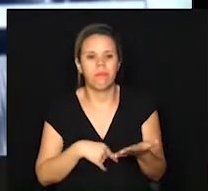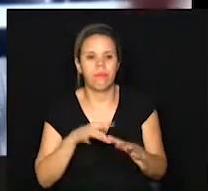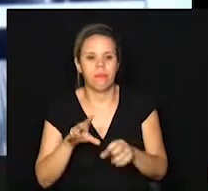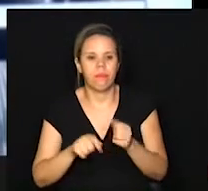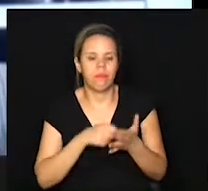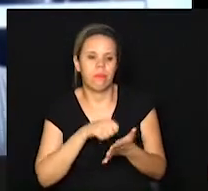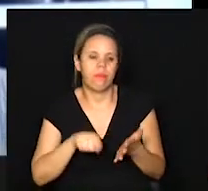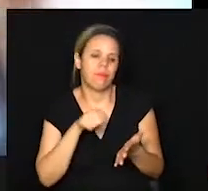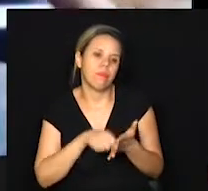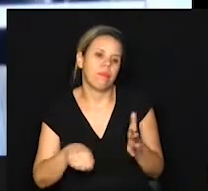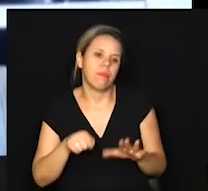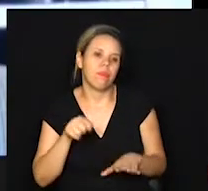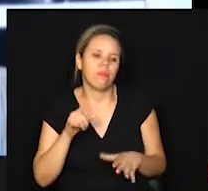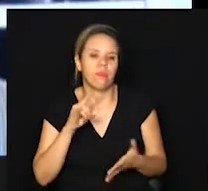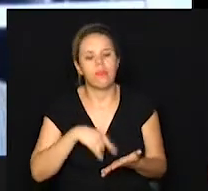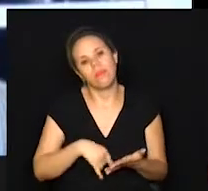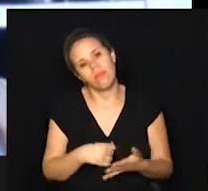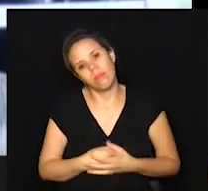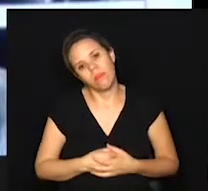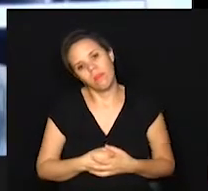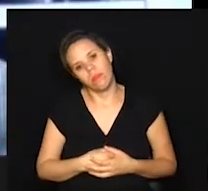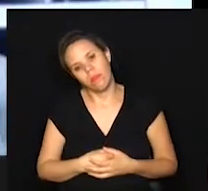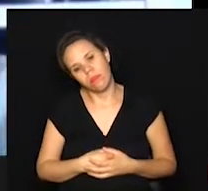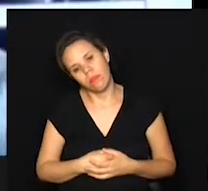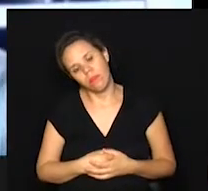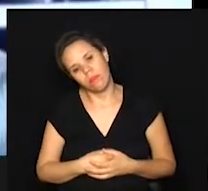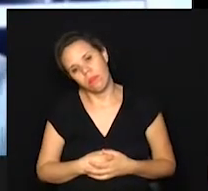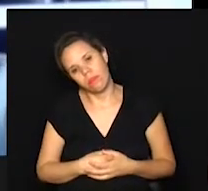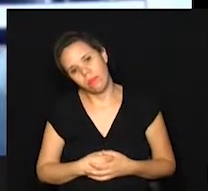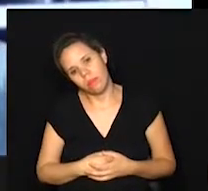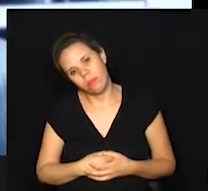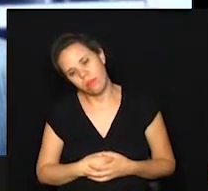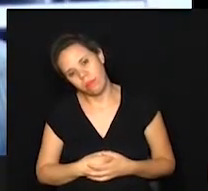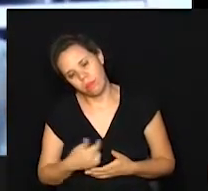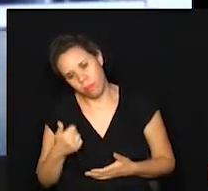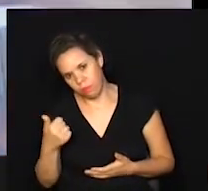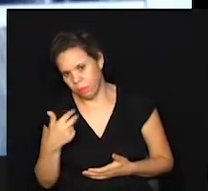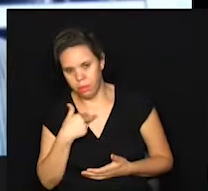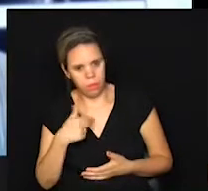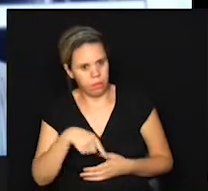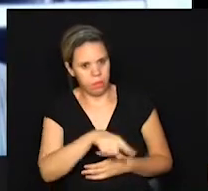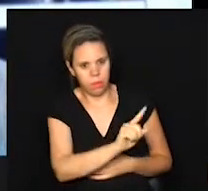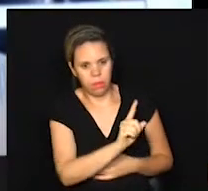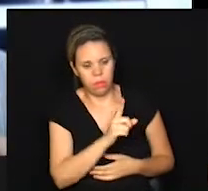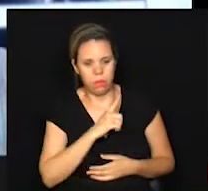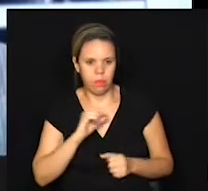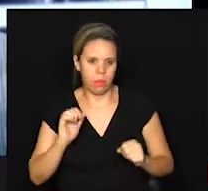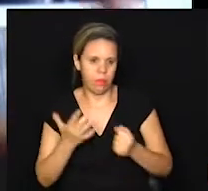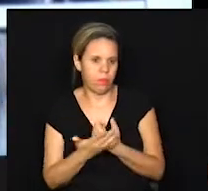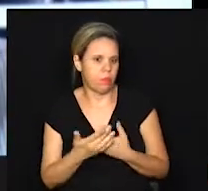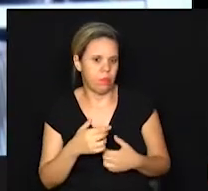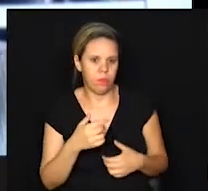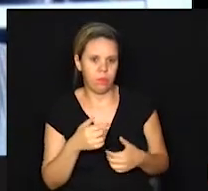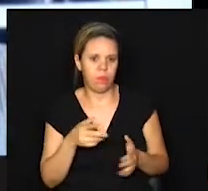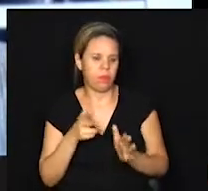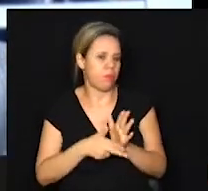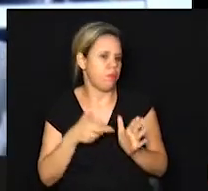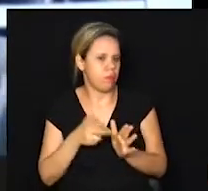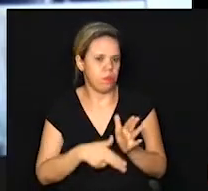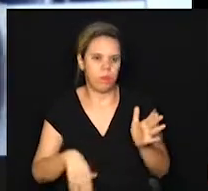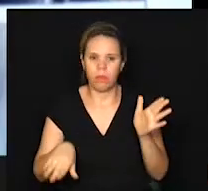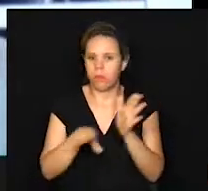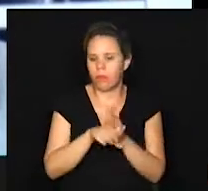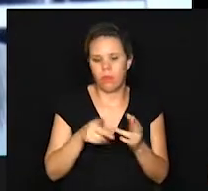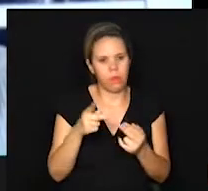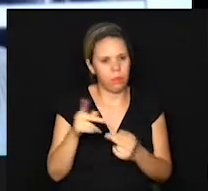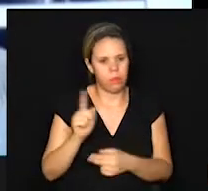alguns documentos. Eu falo, olha, eu tô primeiro que eu não posso, a gente está no meio de uma pandemia, eu não vou pegar trem e metrô para ir até a Unip,